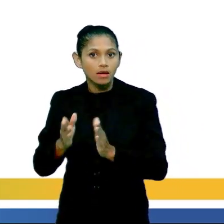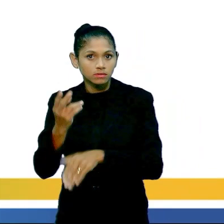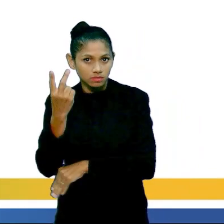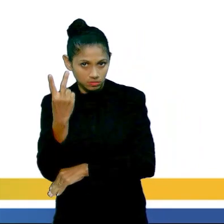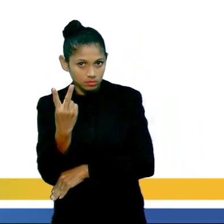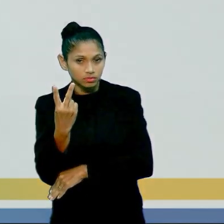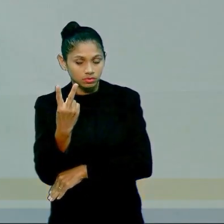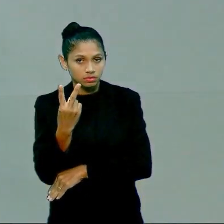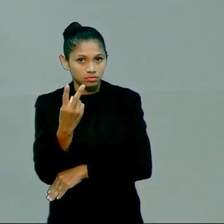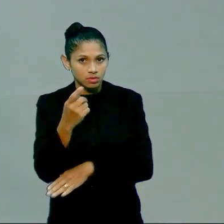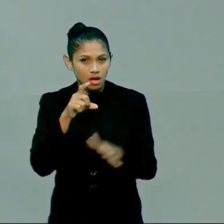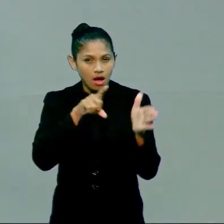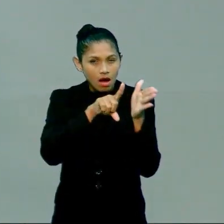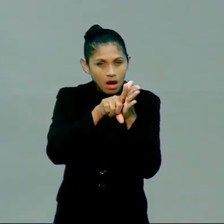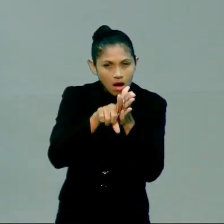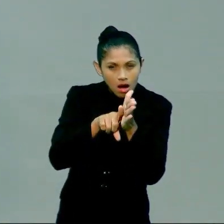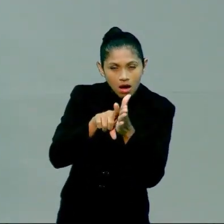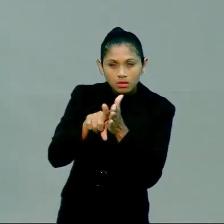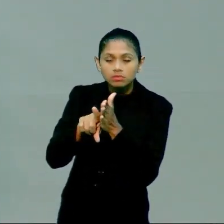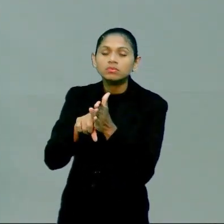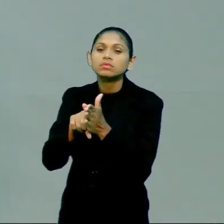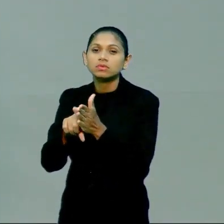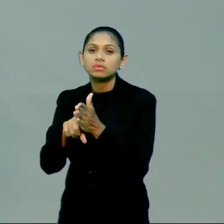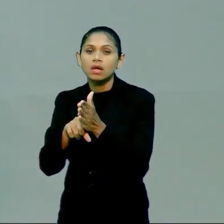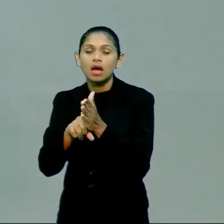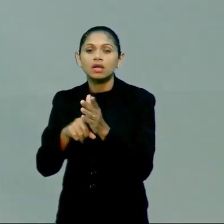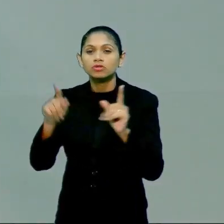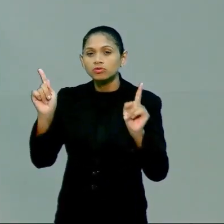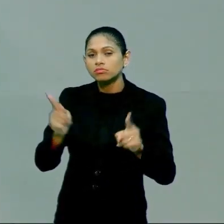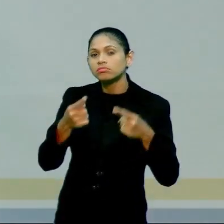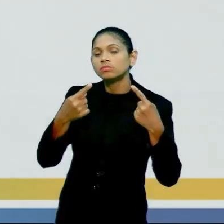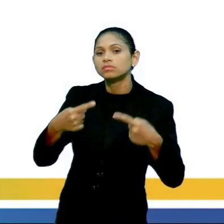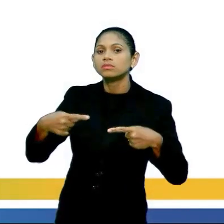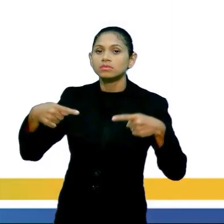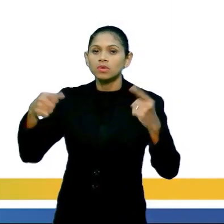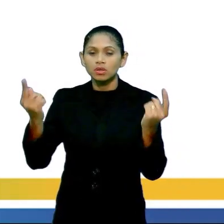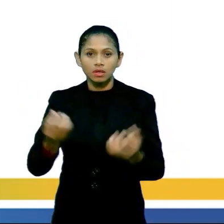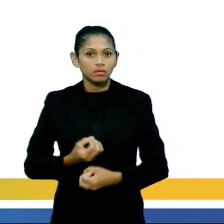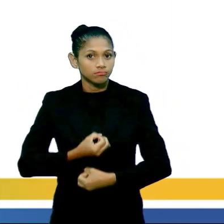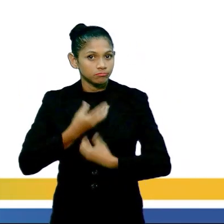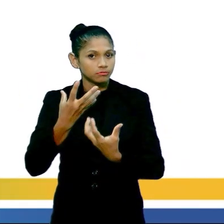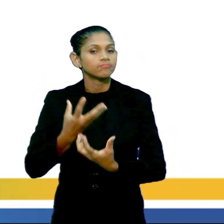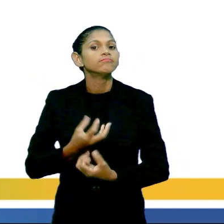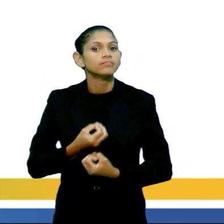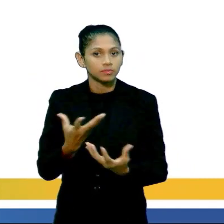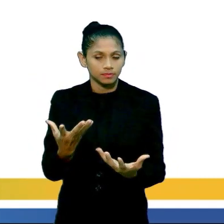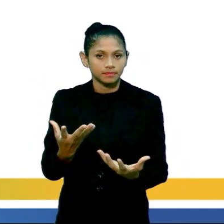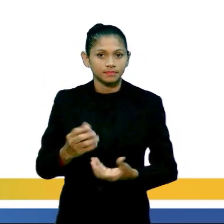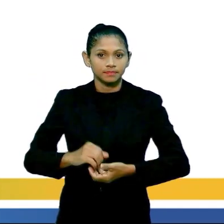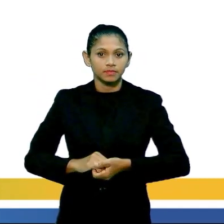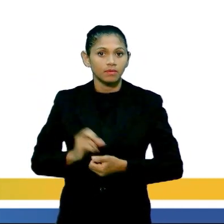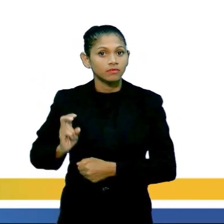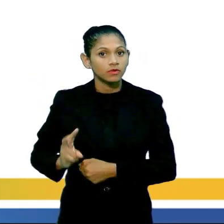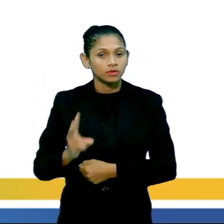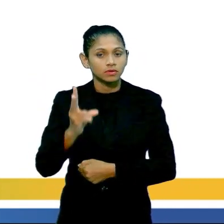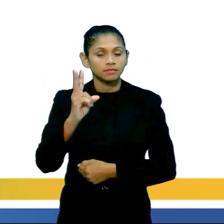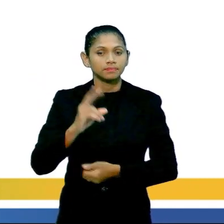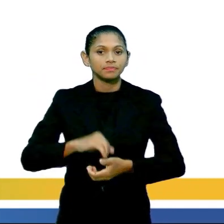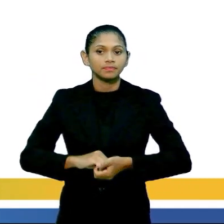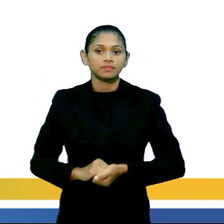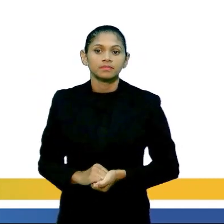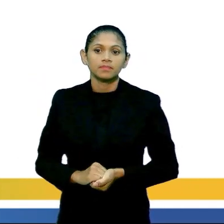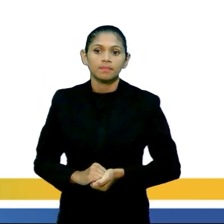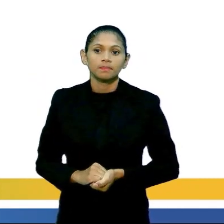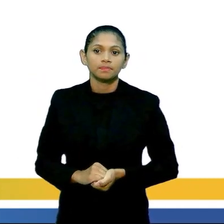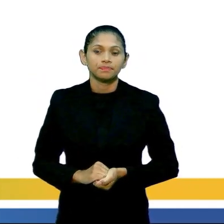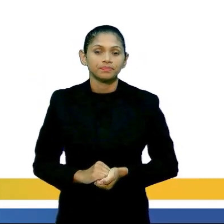de análise e interpretação de músicas e poemas, tá? Então, nós vamos dar continuidade. A aula,